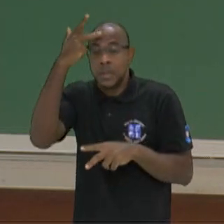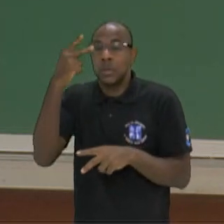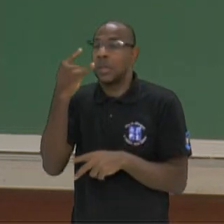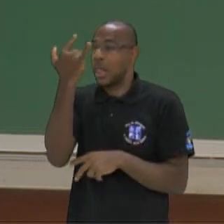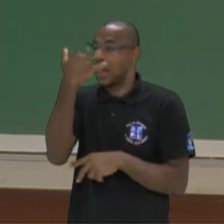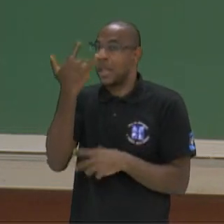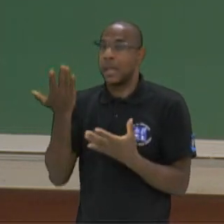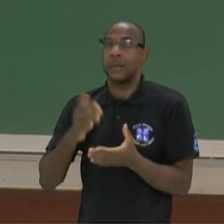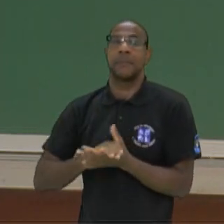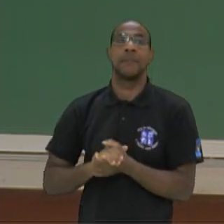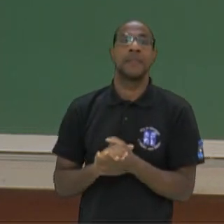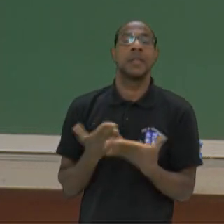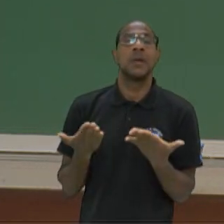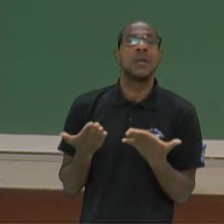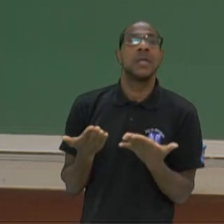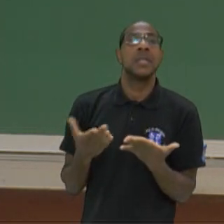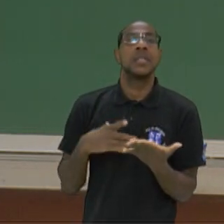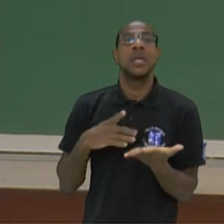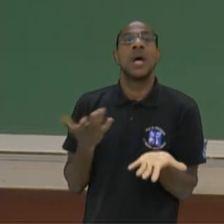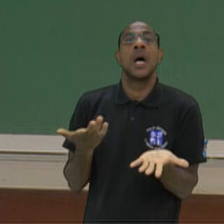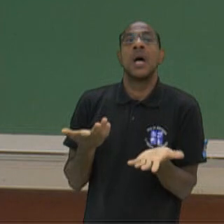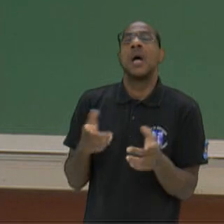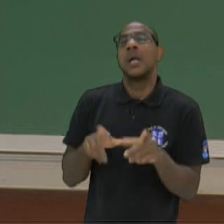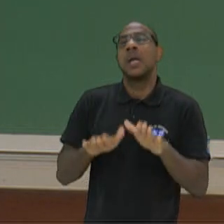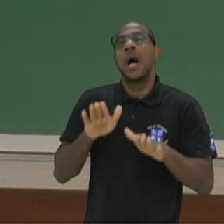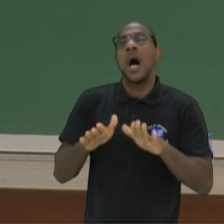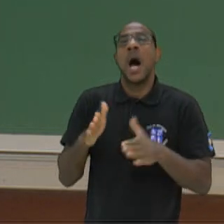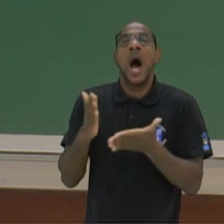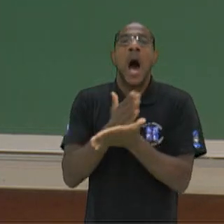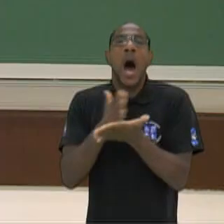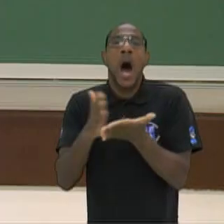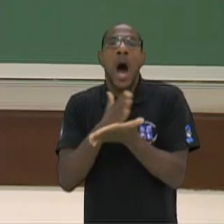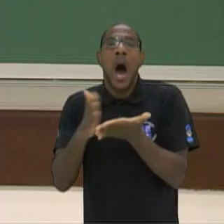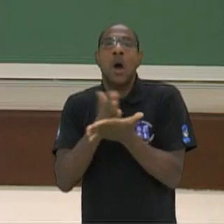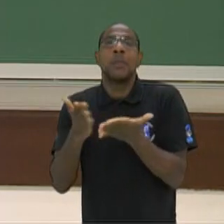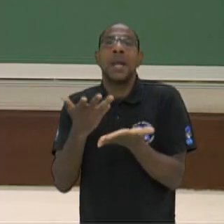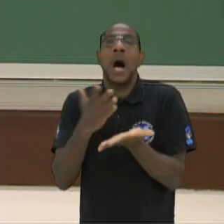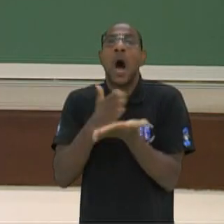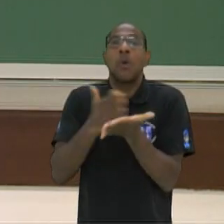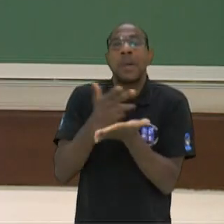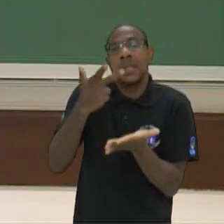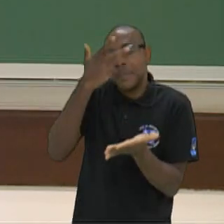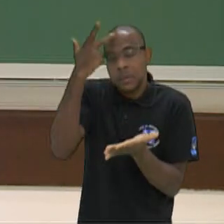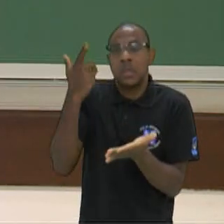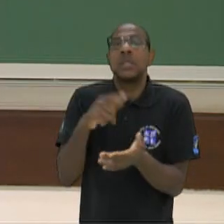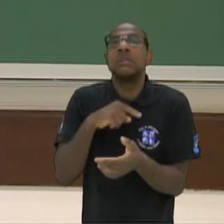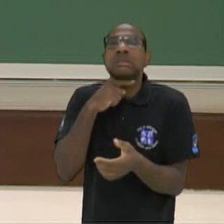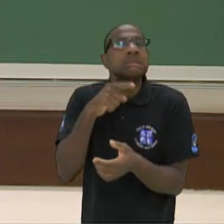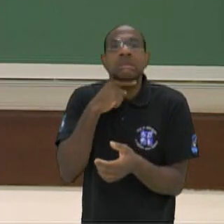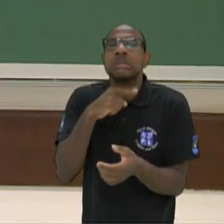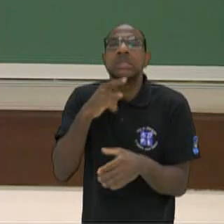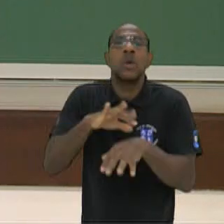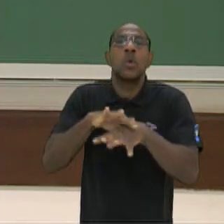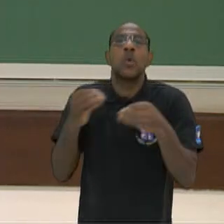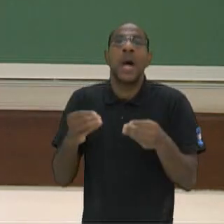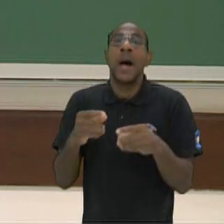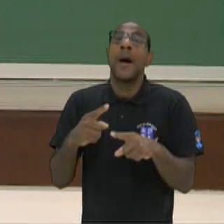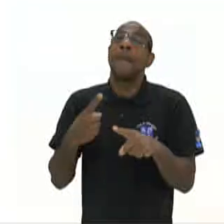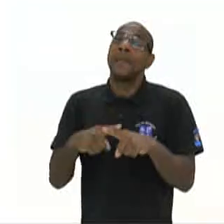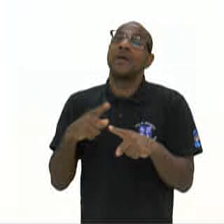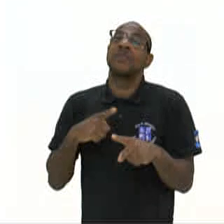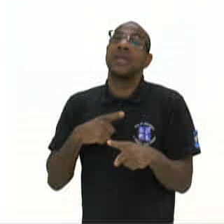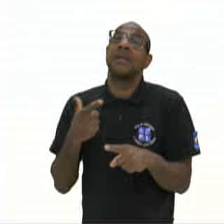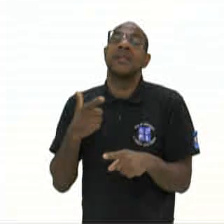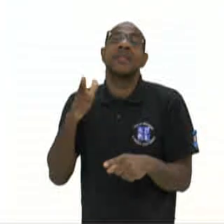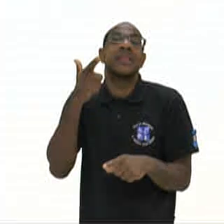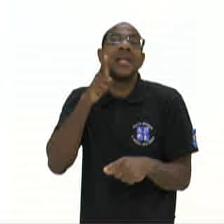procedimento não conseguiu curar, ele levou pelo menos a uma melhor qualidade de vida. Foram 18 pacientes que sofriam de